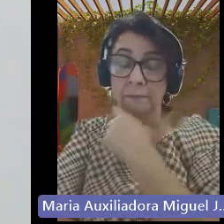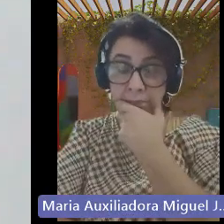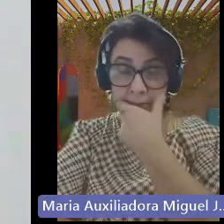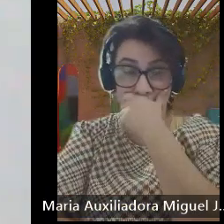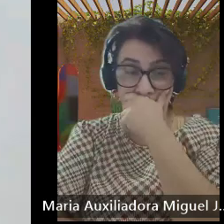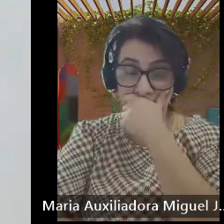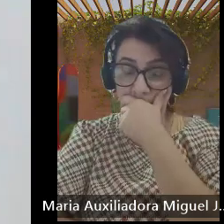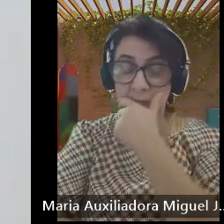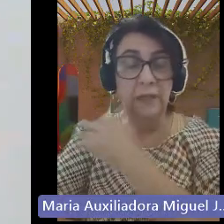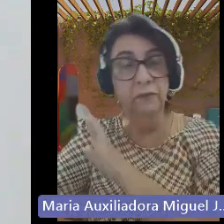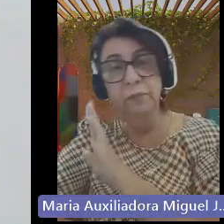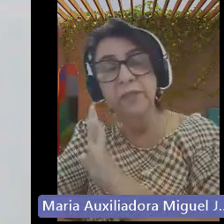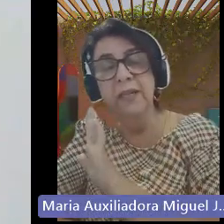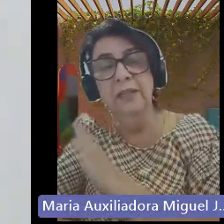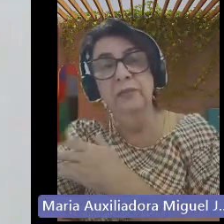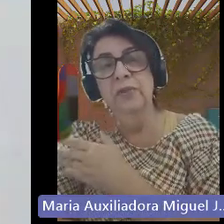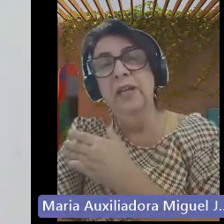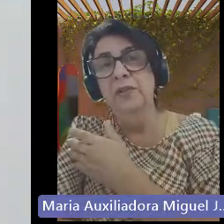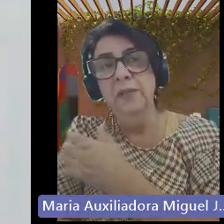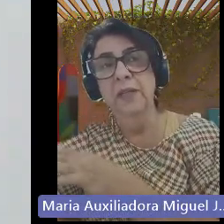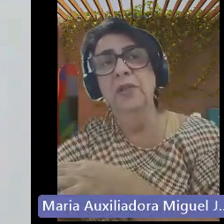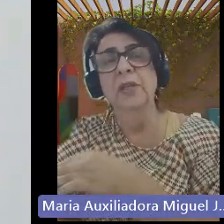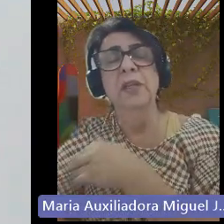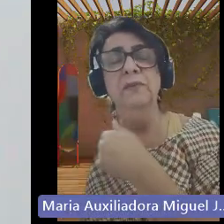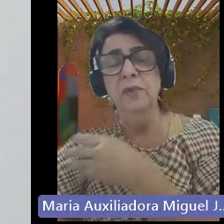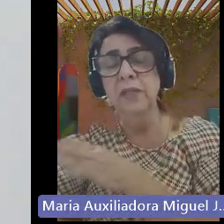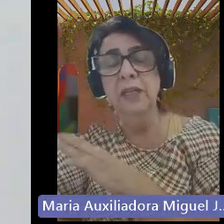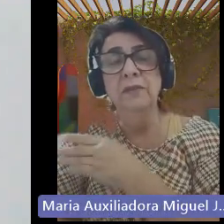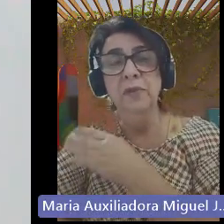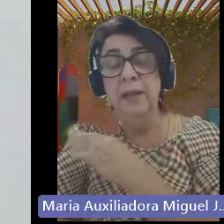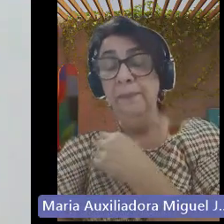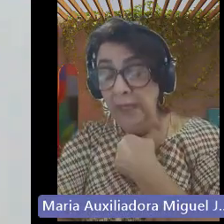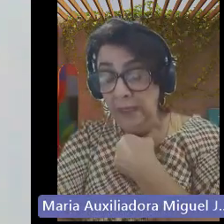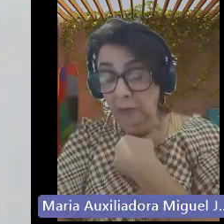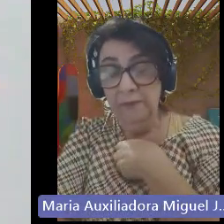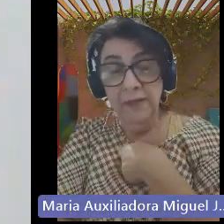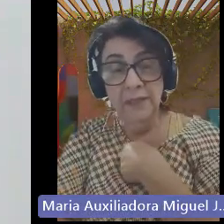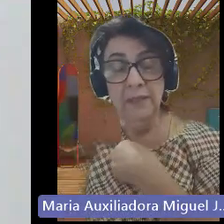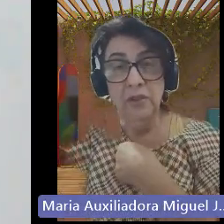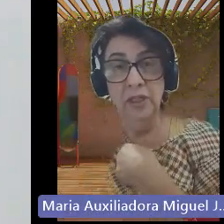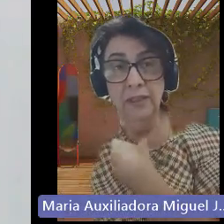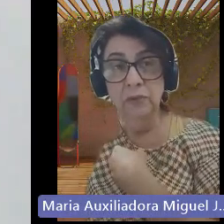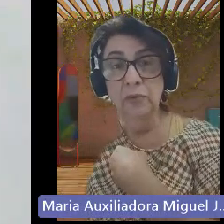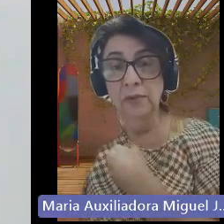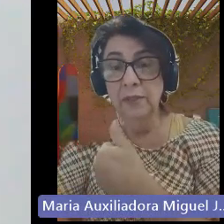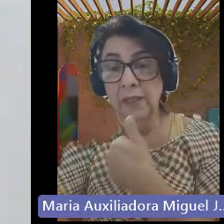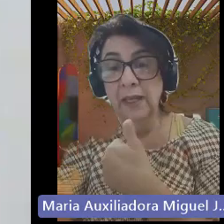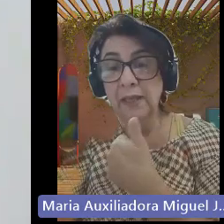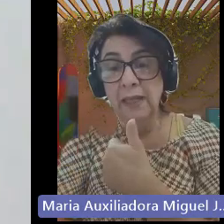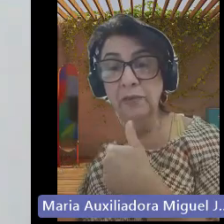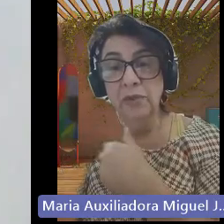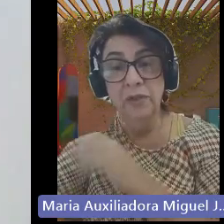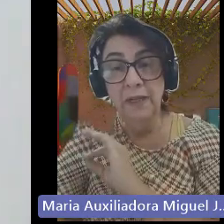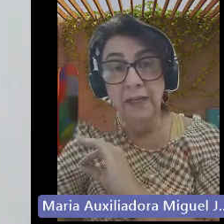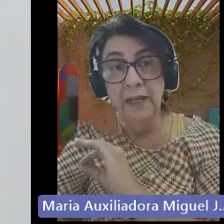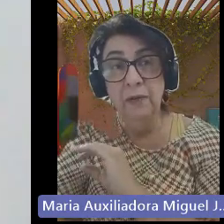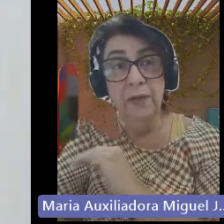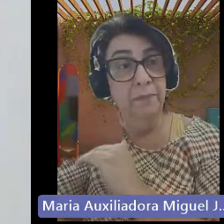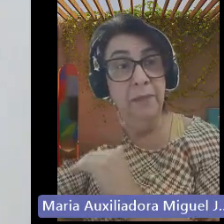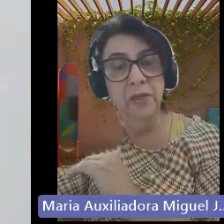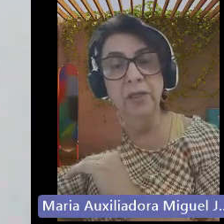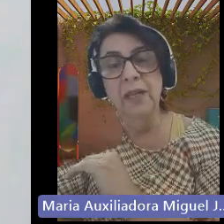falando. Aí eu vou buscar dentro de artigos científicos, livros, tá. Uma vez chegando à conclusão que a ideia que eu tive